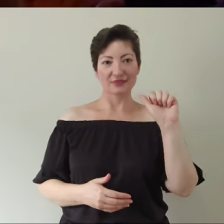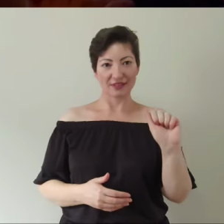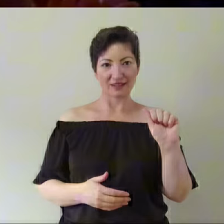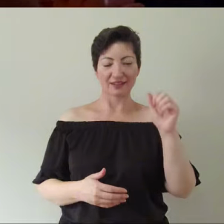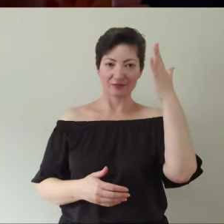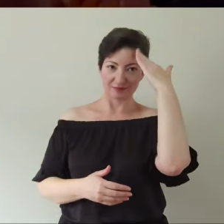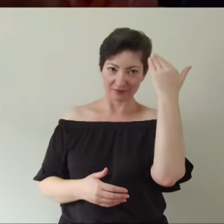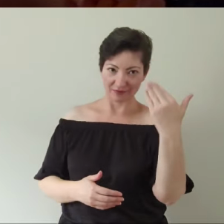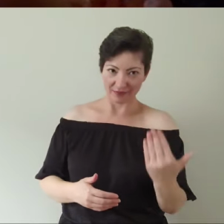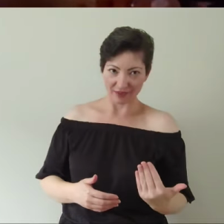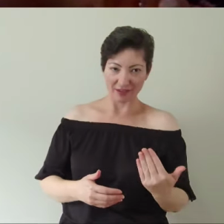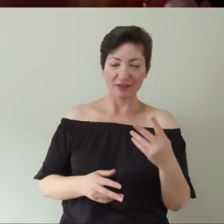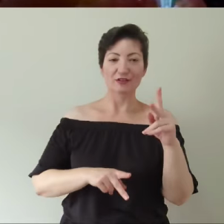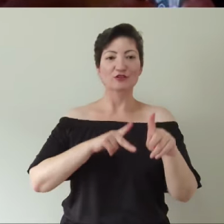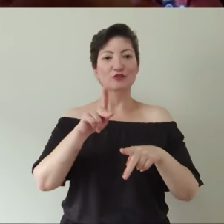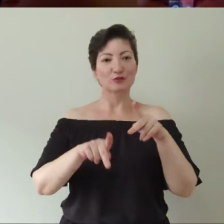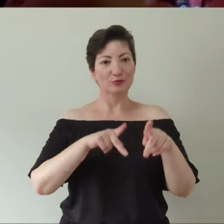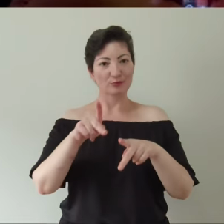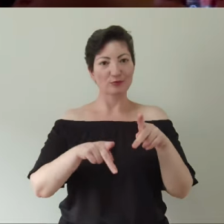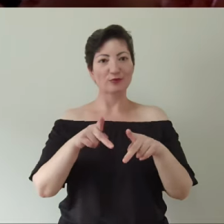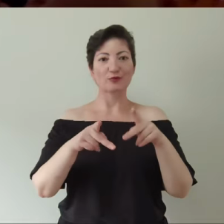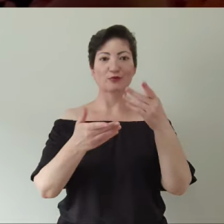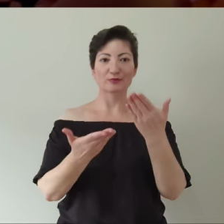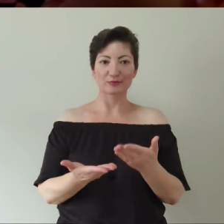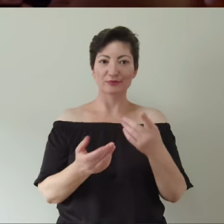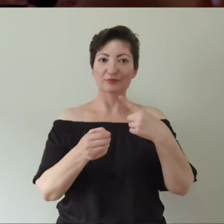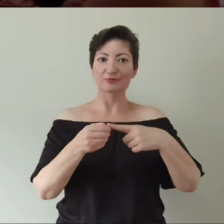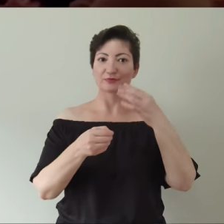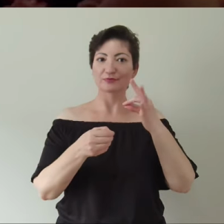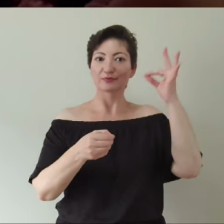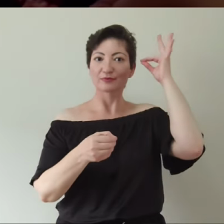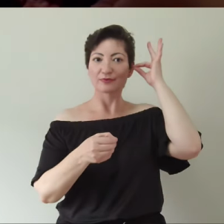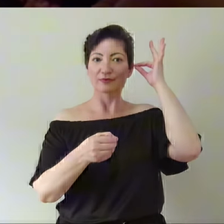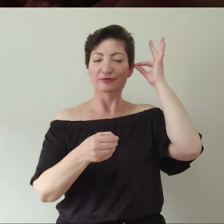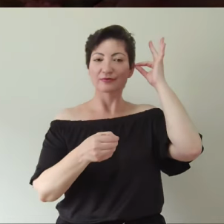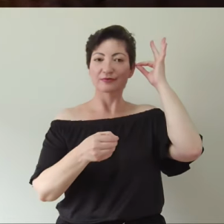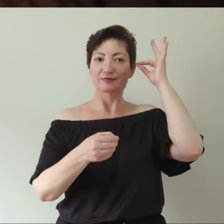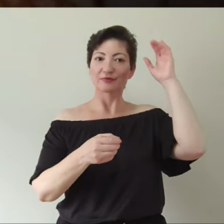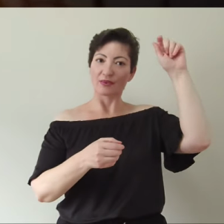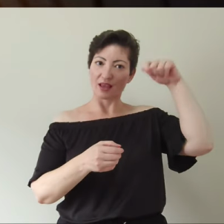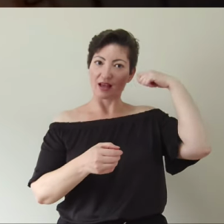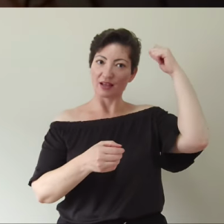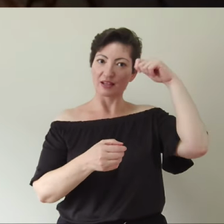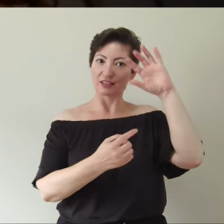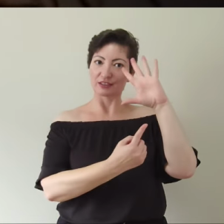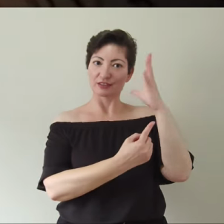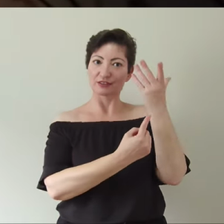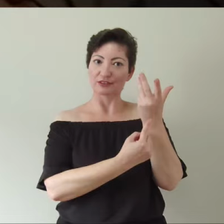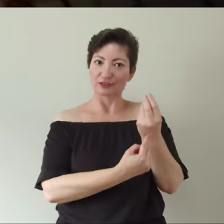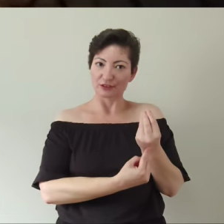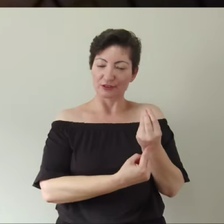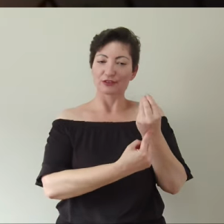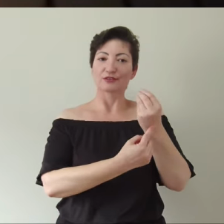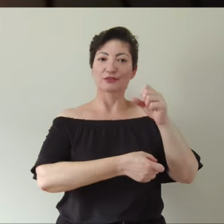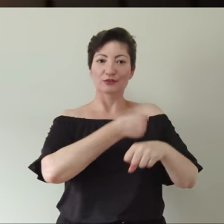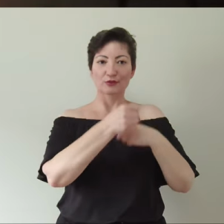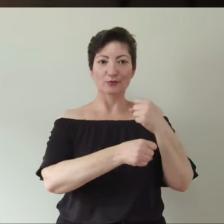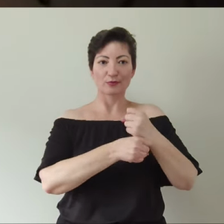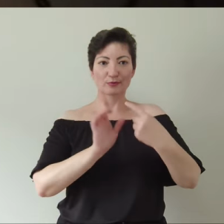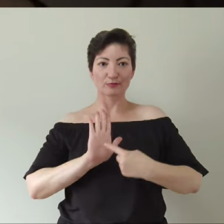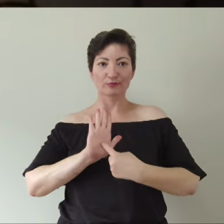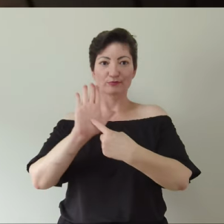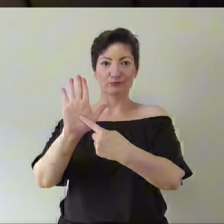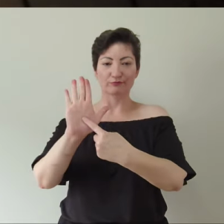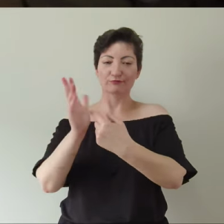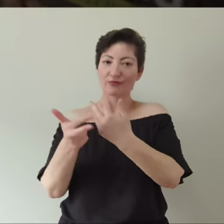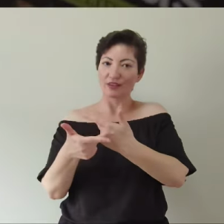escolhidos pela população de Ponta Grossa como artistas do ano, e também fomos premiados em diversas